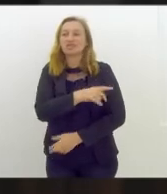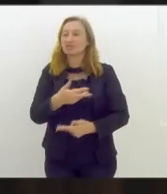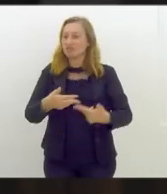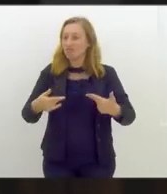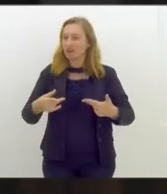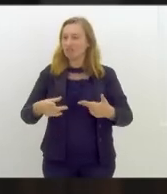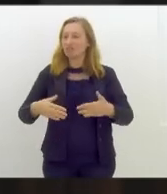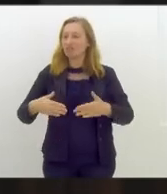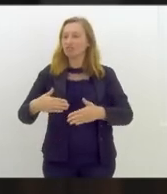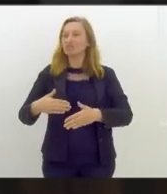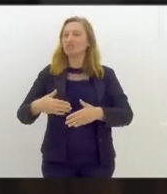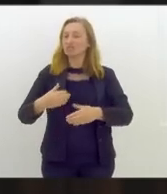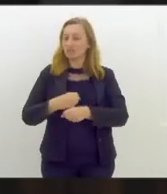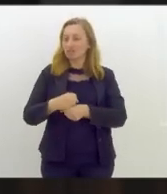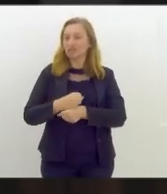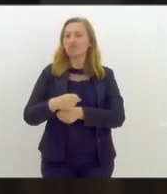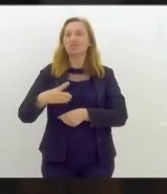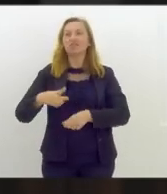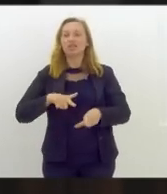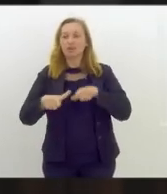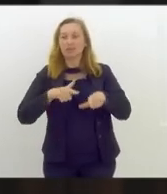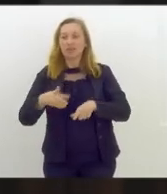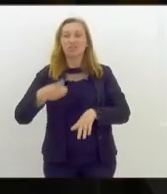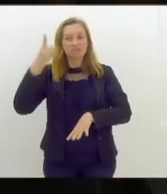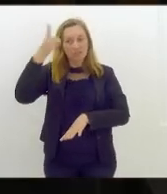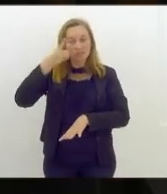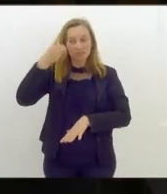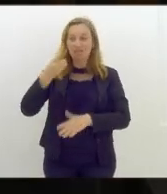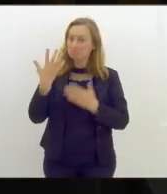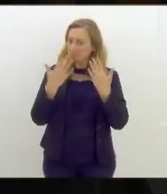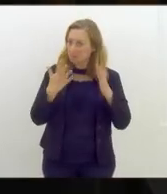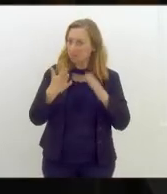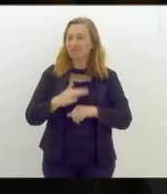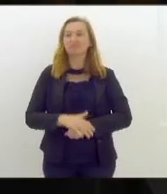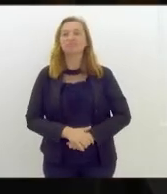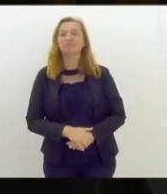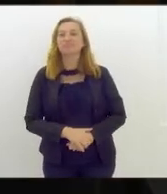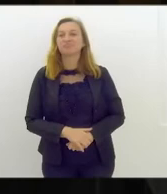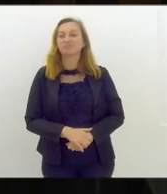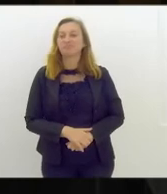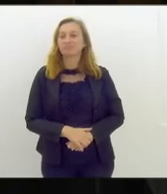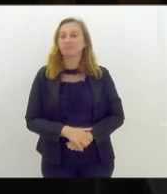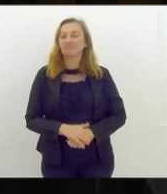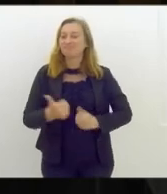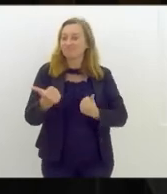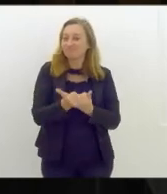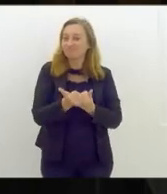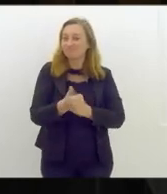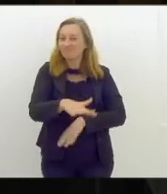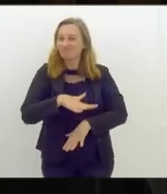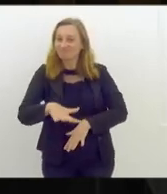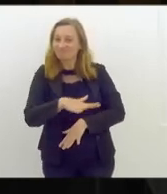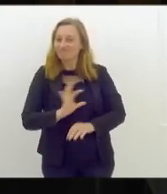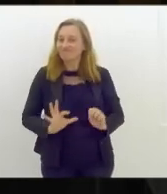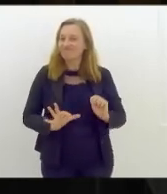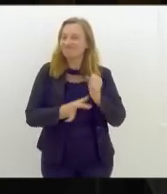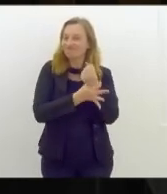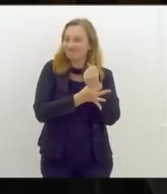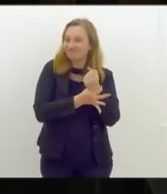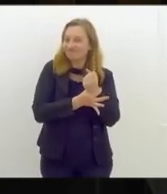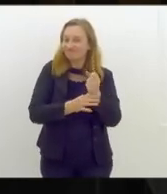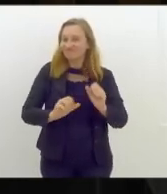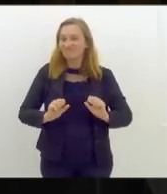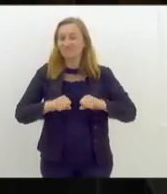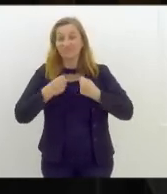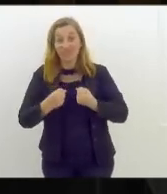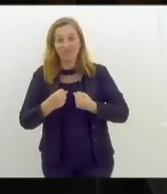mandatos, reeleita, parabéns. Né? E uma parceira na área da segurança e na defesa das